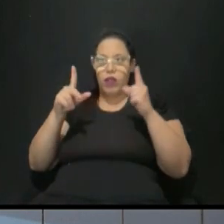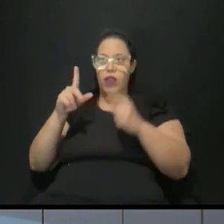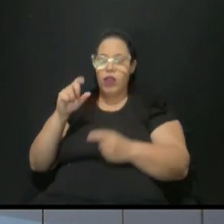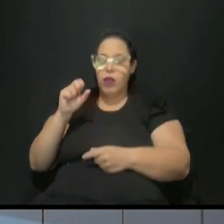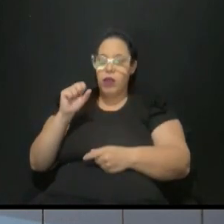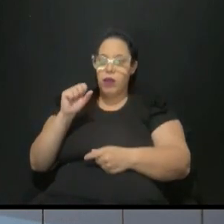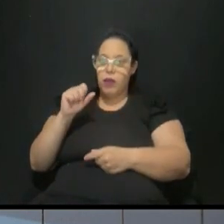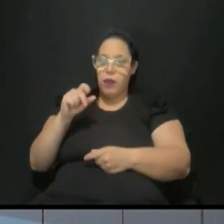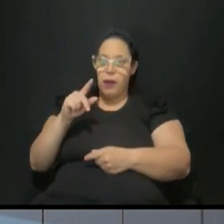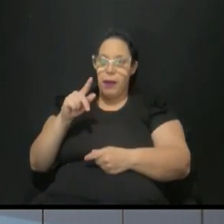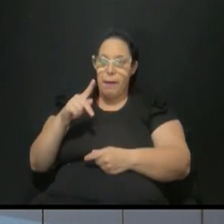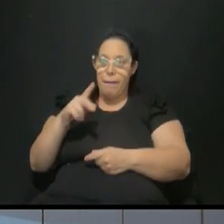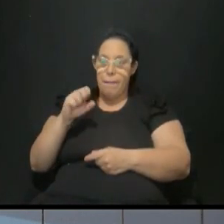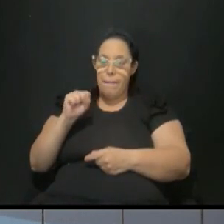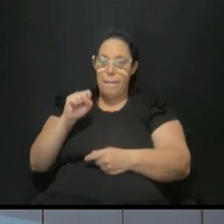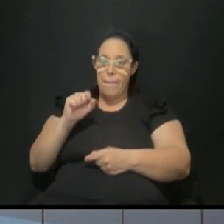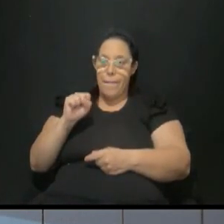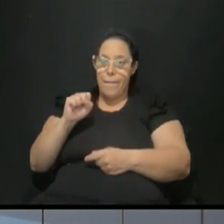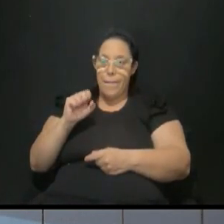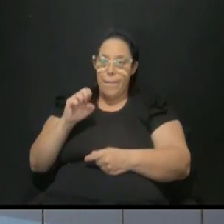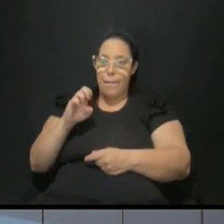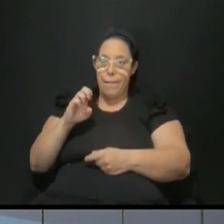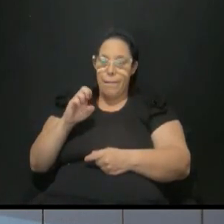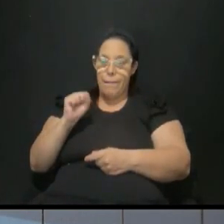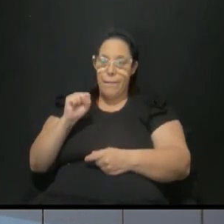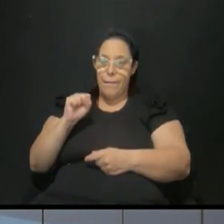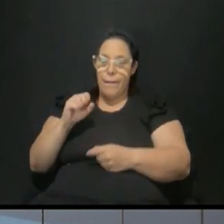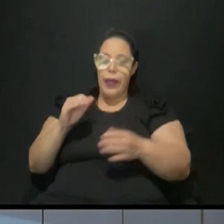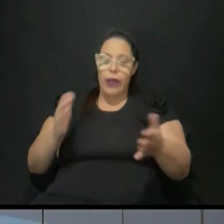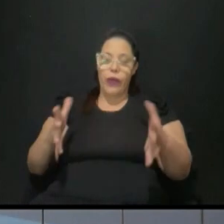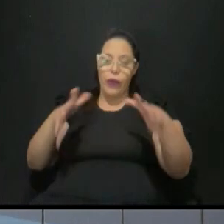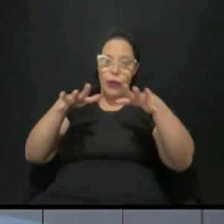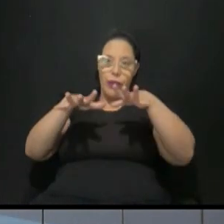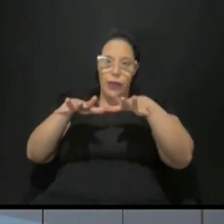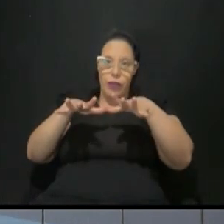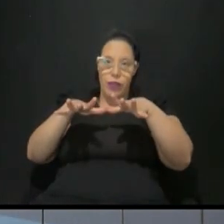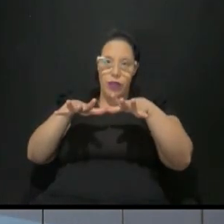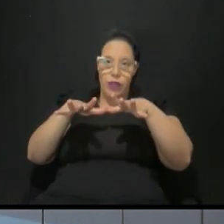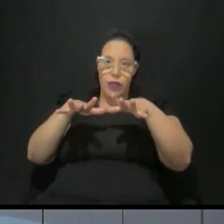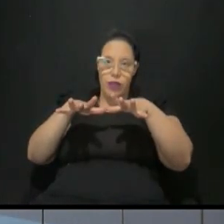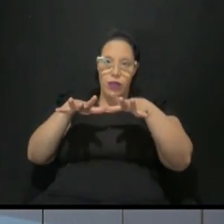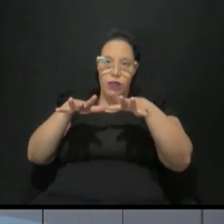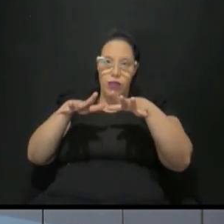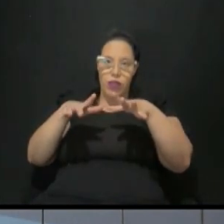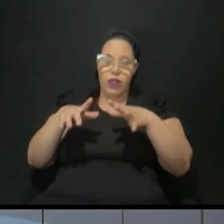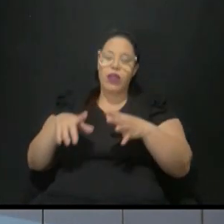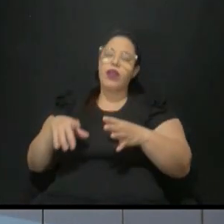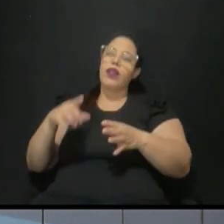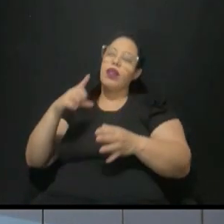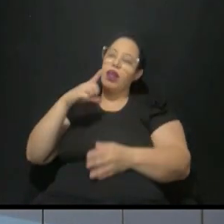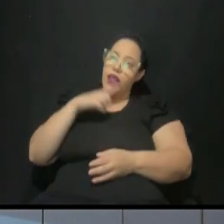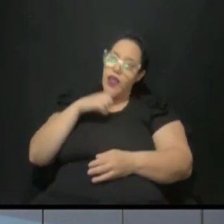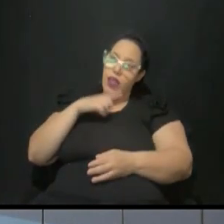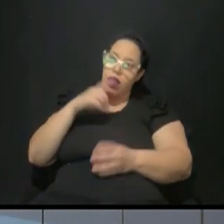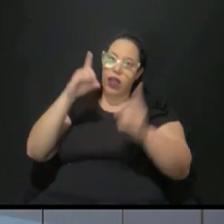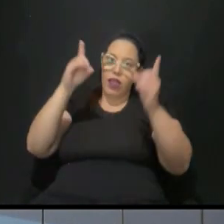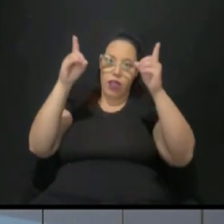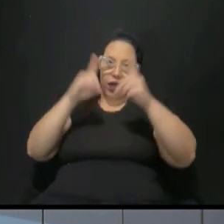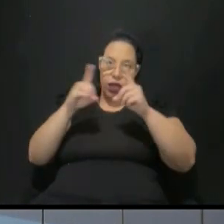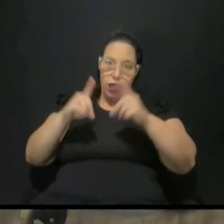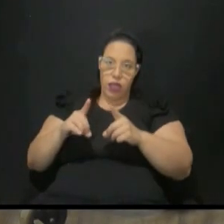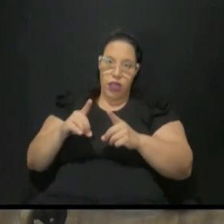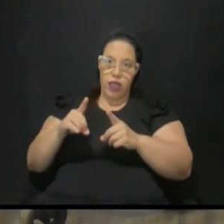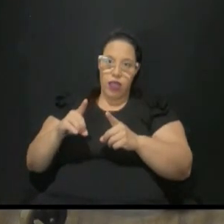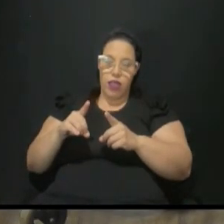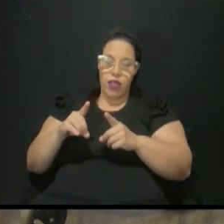projeto inovador na sua lógica de inclusão. Então a gente vai atender pessoas com e sem deficiências a partir da mesma modalidade que é o atletismo. Até